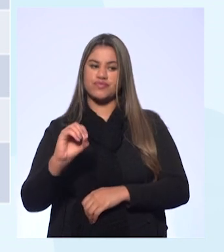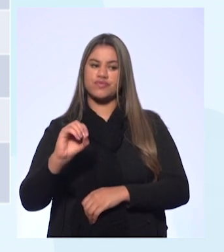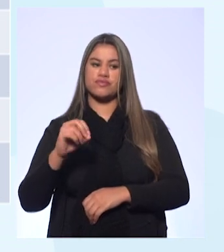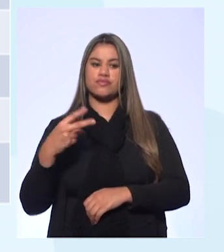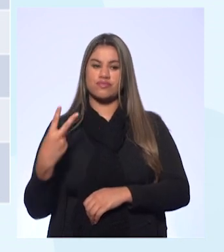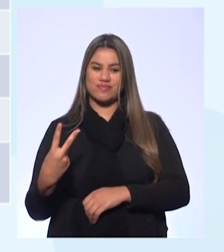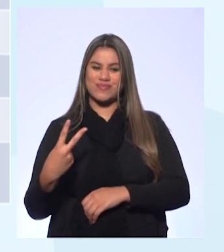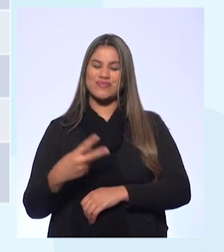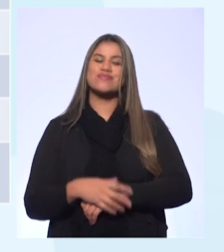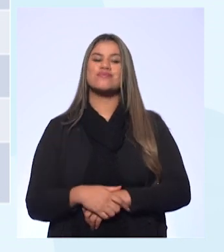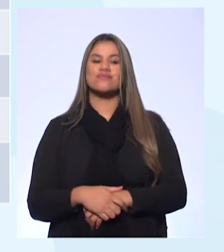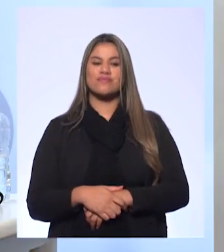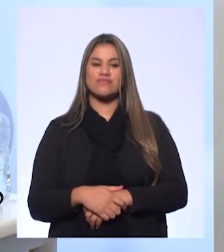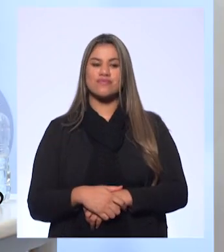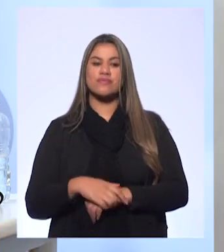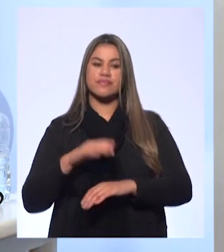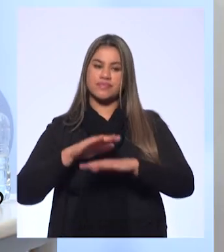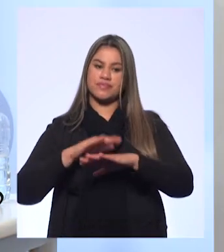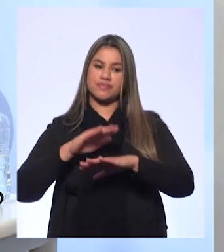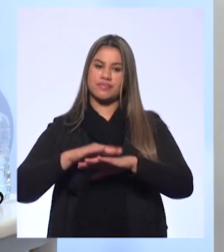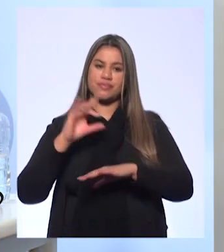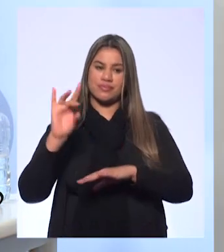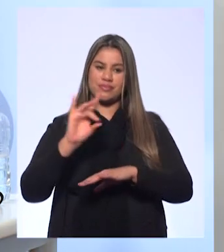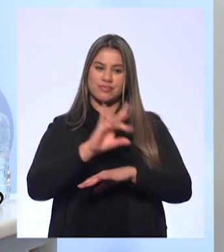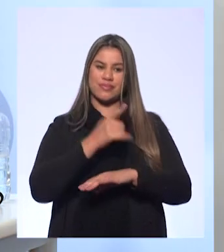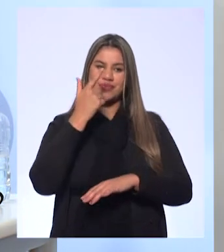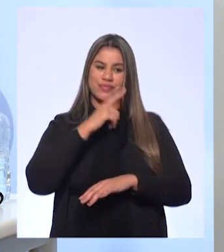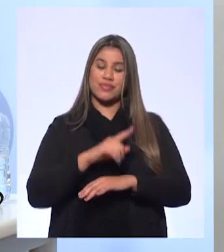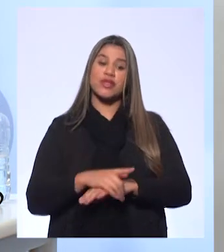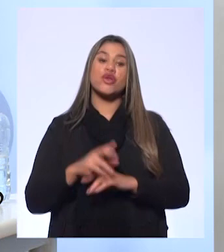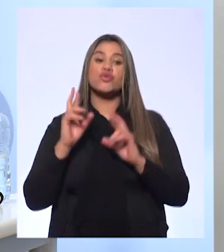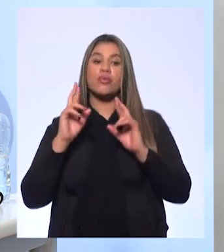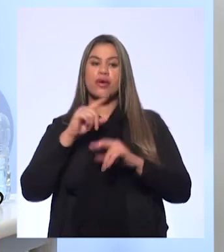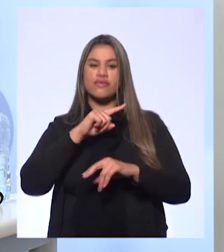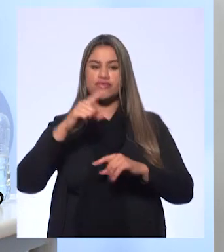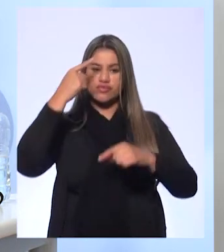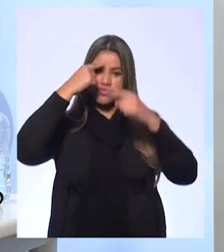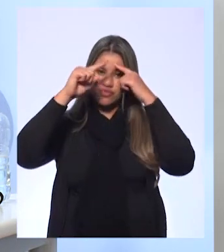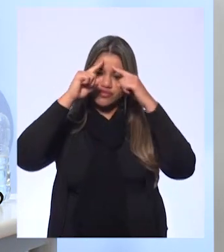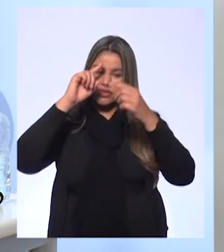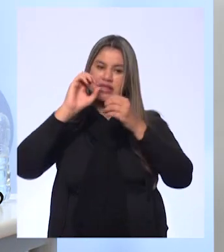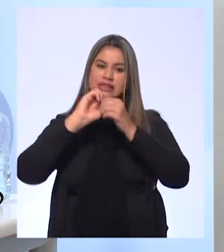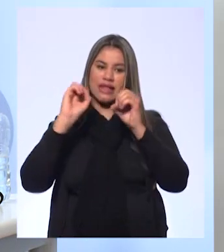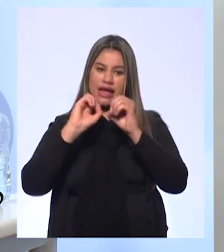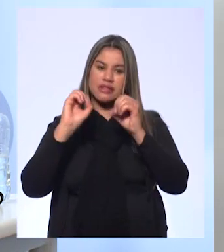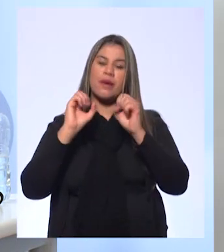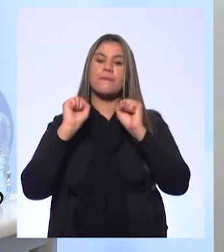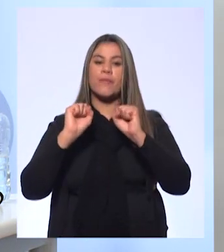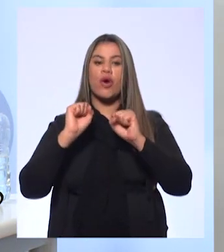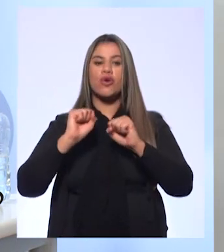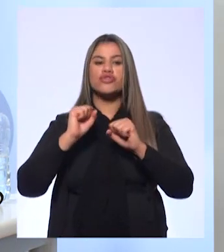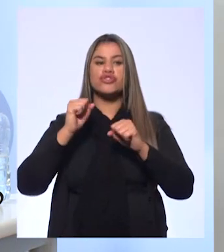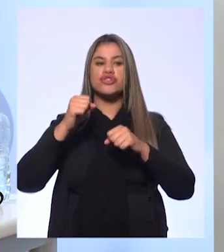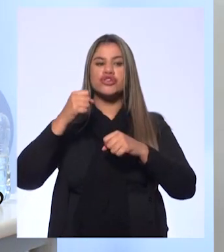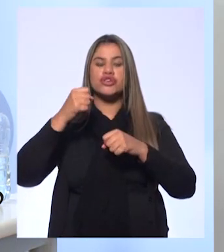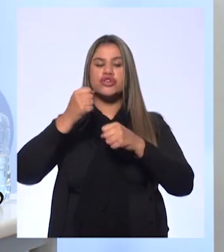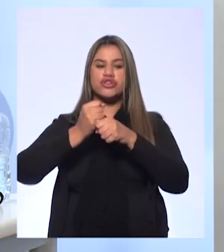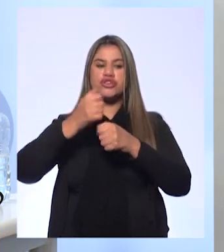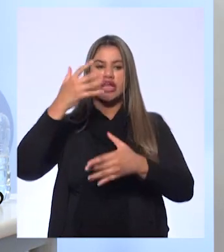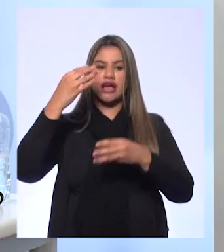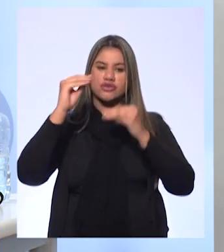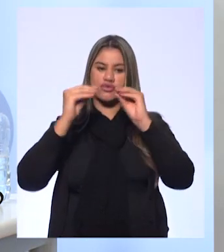enxofre. Perfeito? Né? Espero que vocês não tenham dúvida. Caso tiver dúvida, vocês coloquem no chat também, tá ok? E,